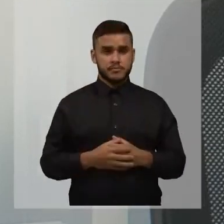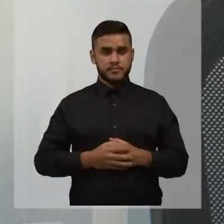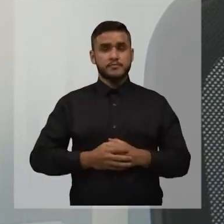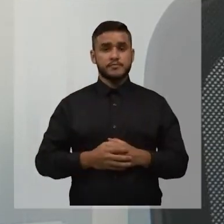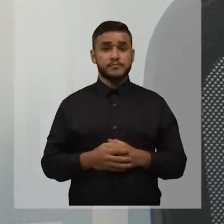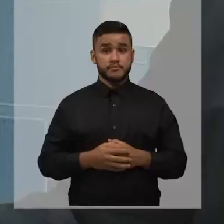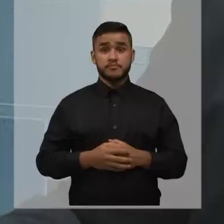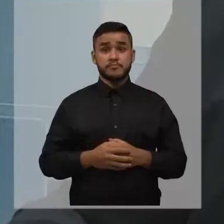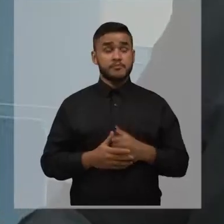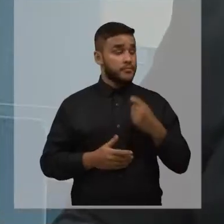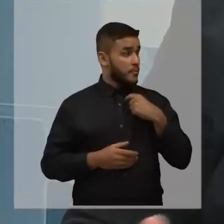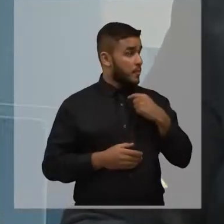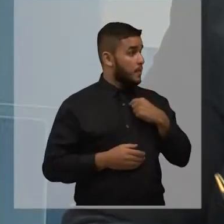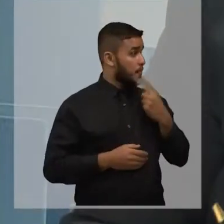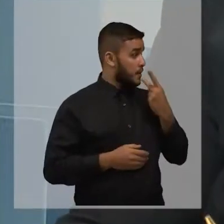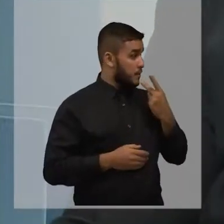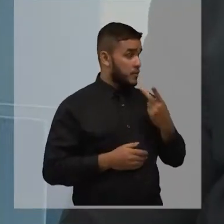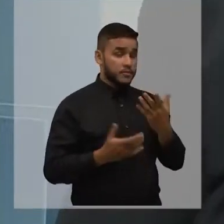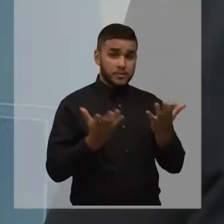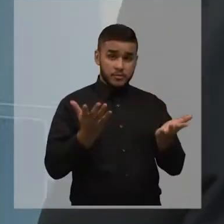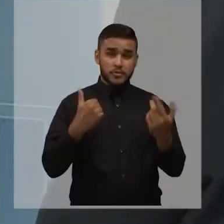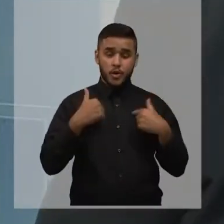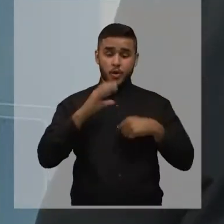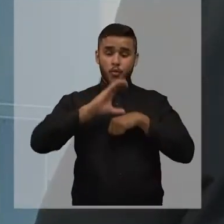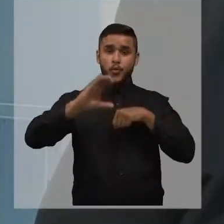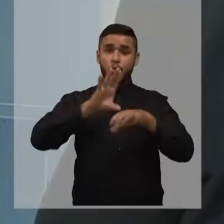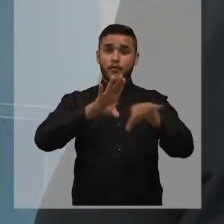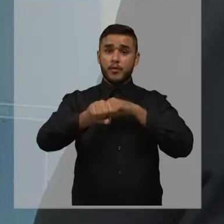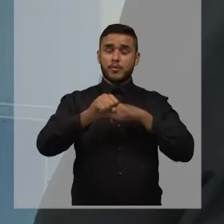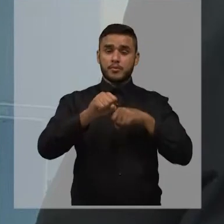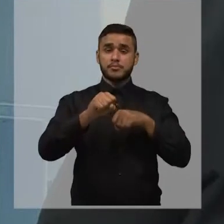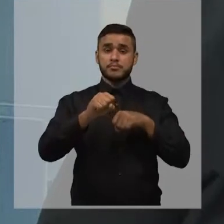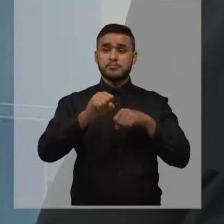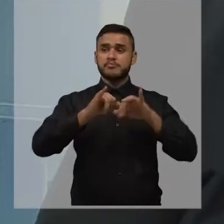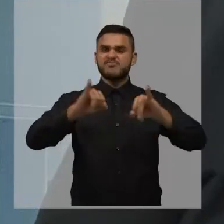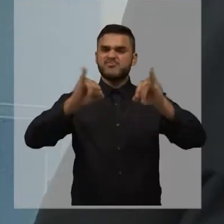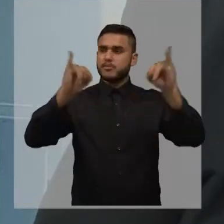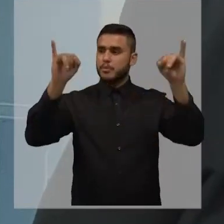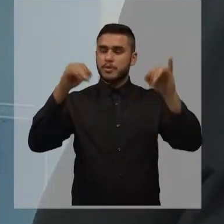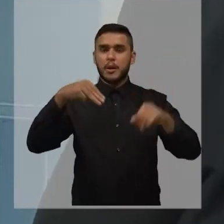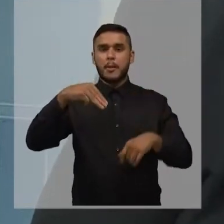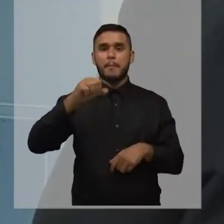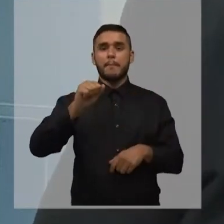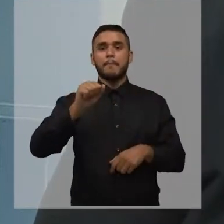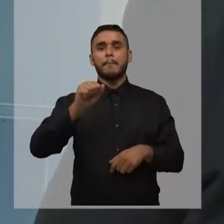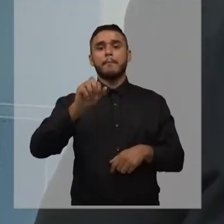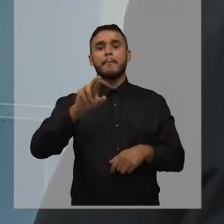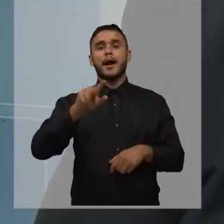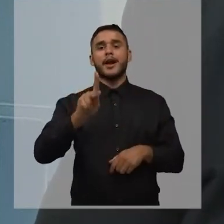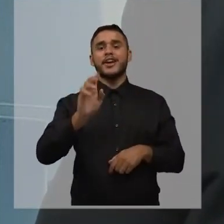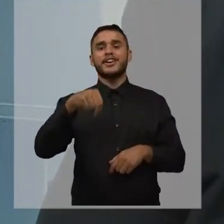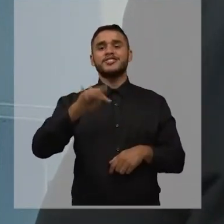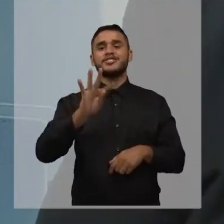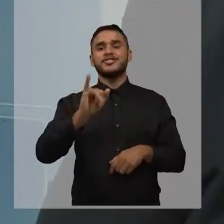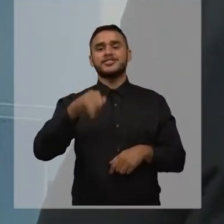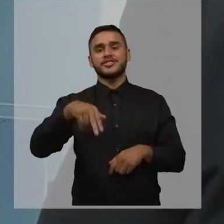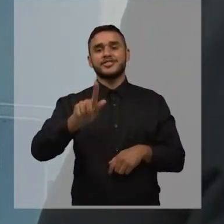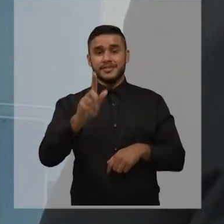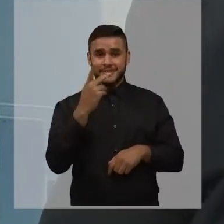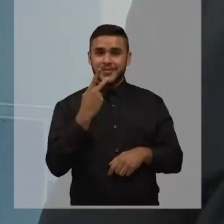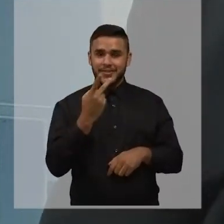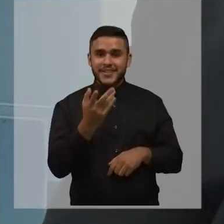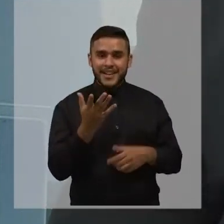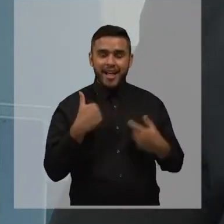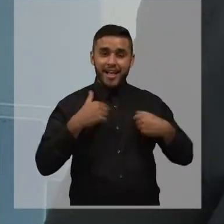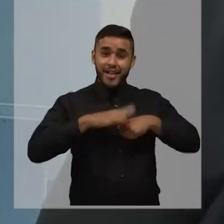curso de marketing, puxar de volta aqui, que eu tenho, e fazer o marketing de vocês. Para vocês tentarem renovar